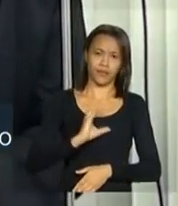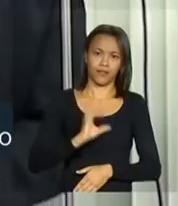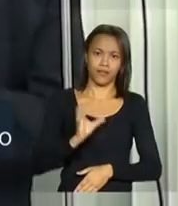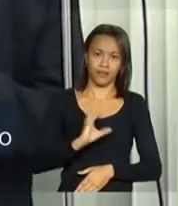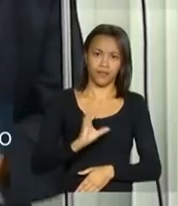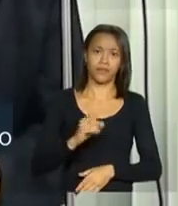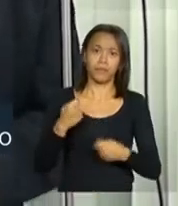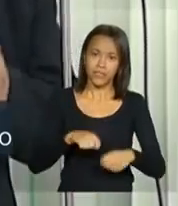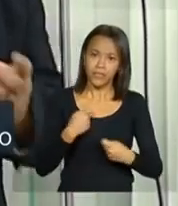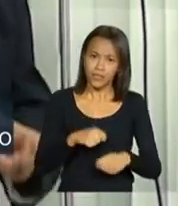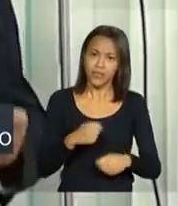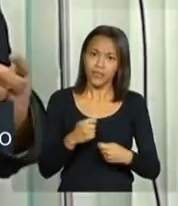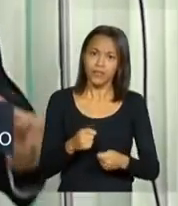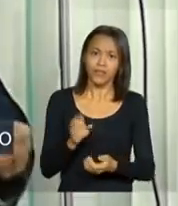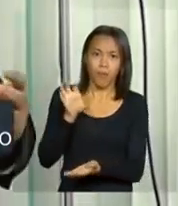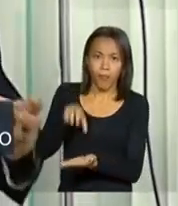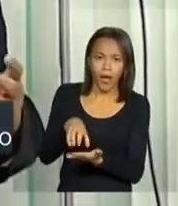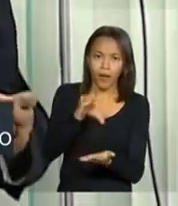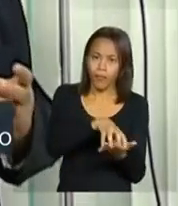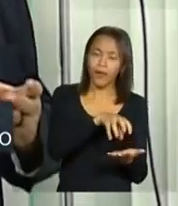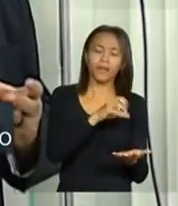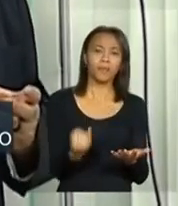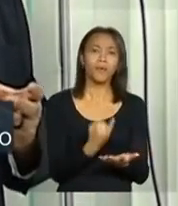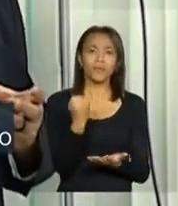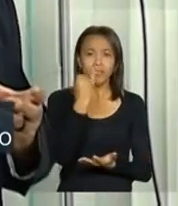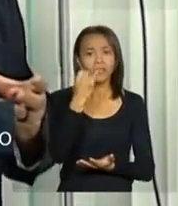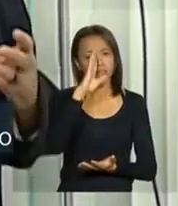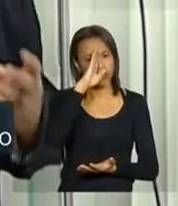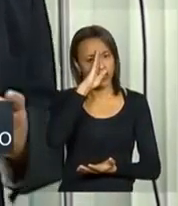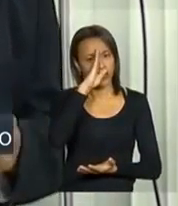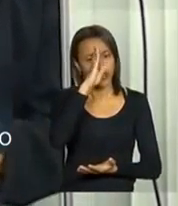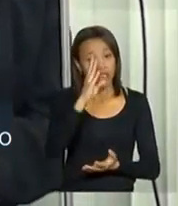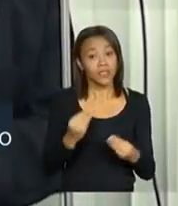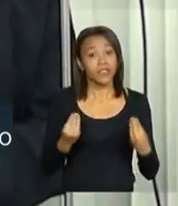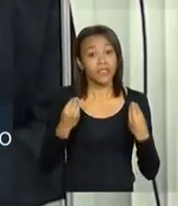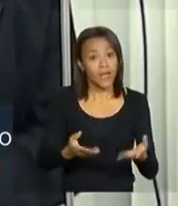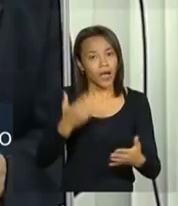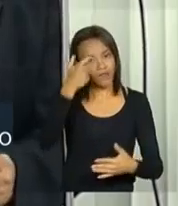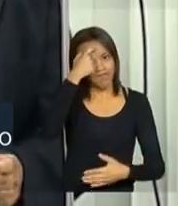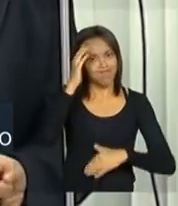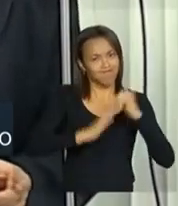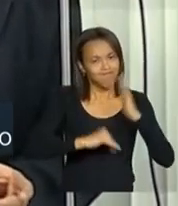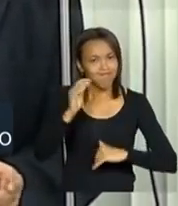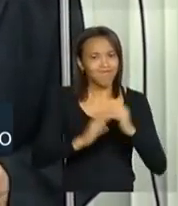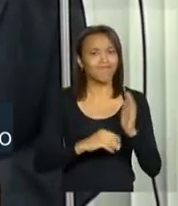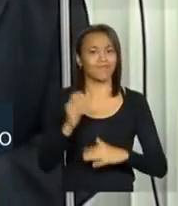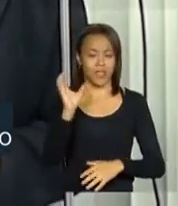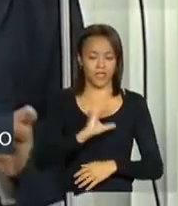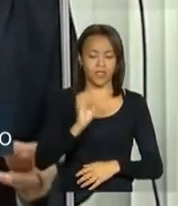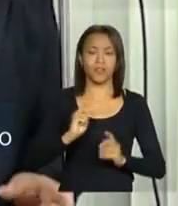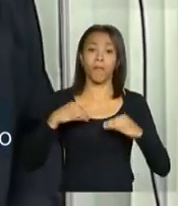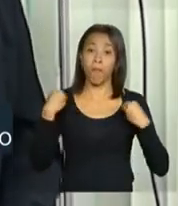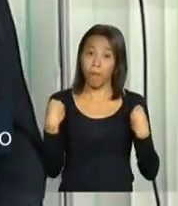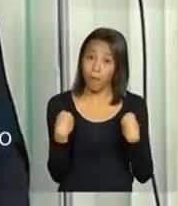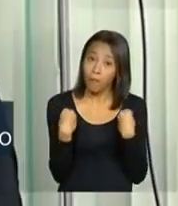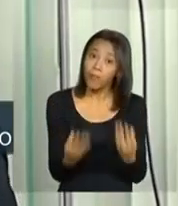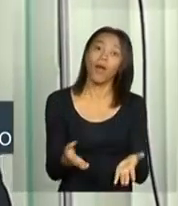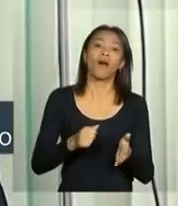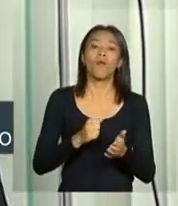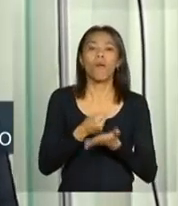núcleos básicos de ciências fundamentais, porque é isso que dá a competência para que ela possa colaborar